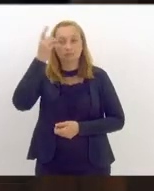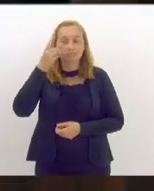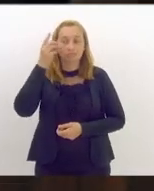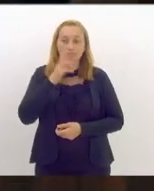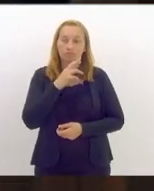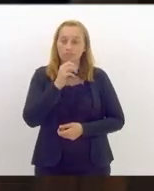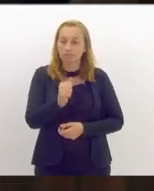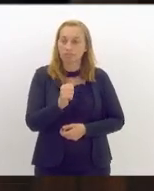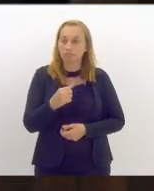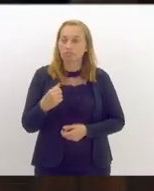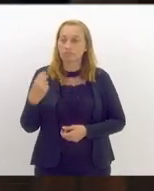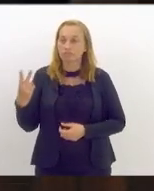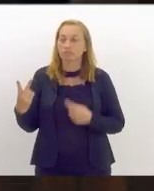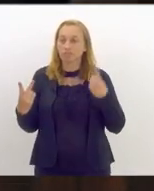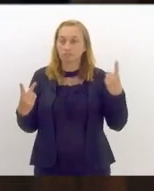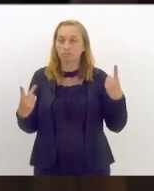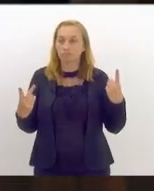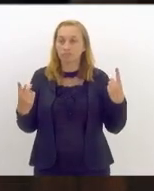Amorim